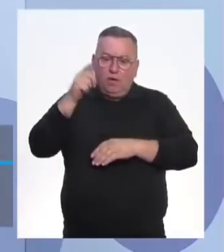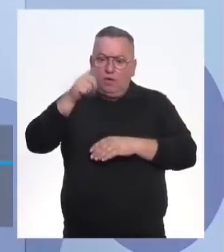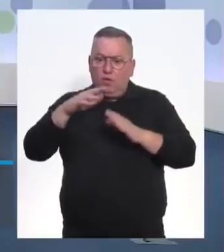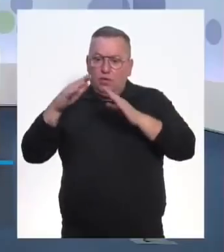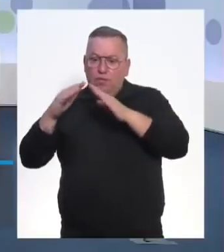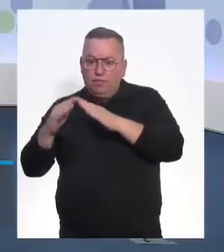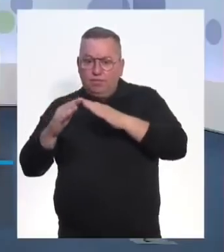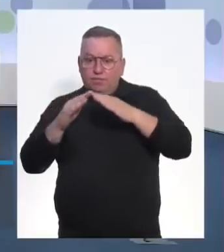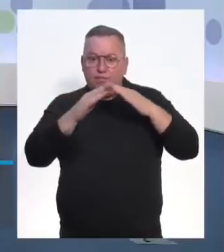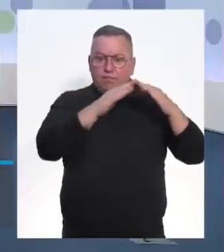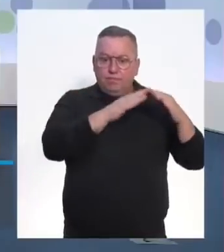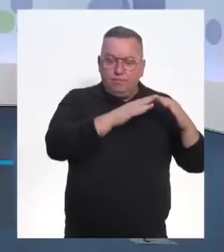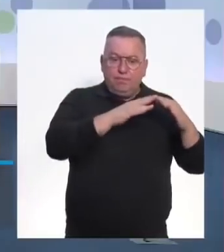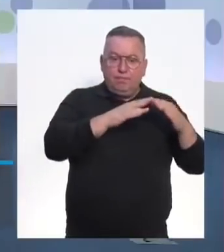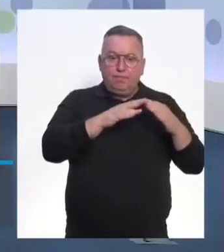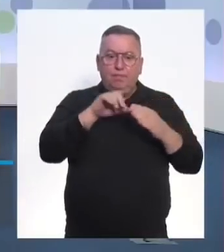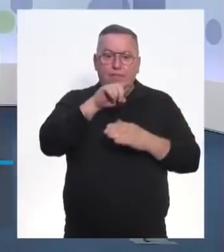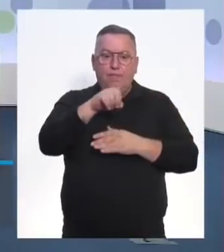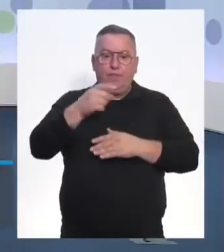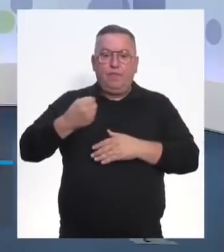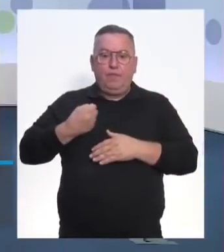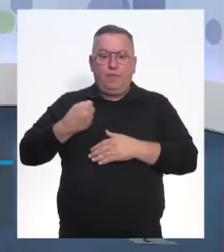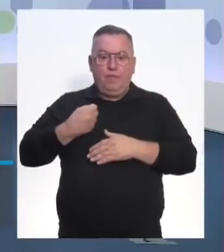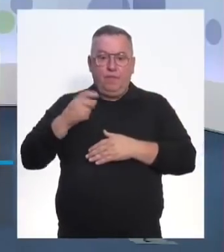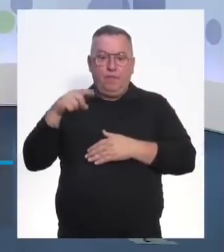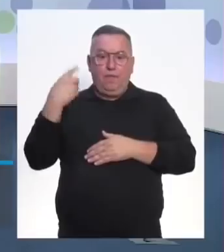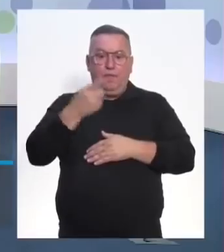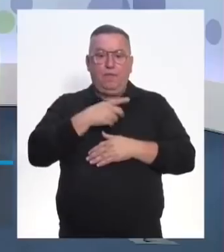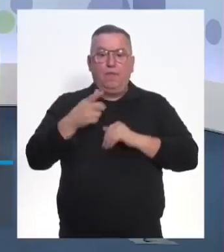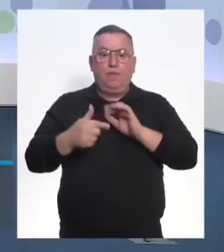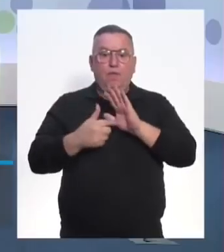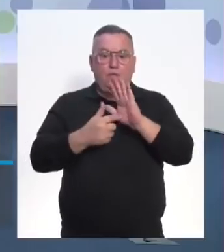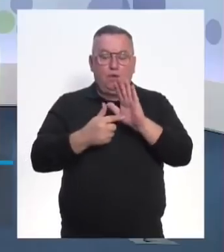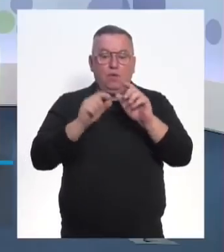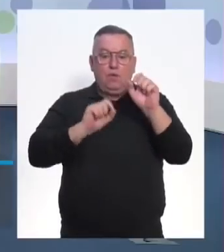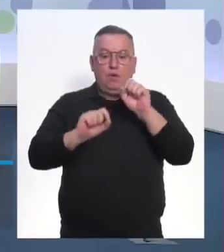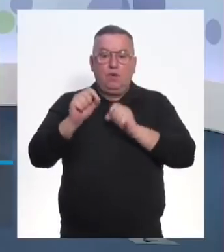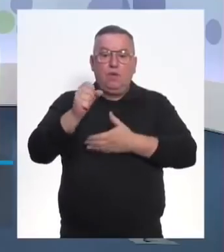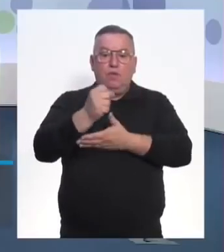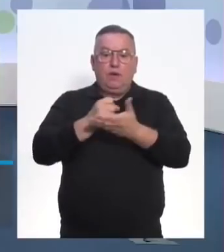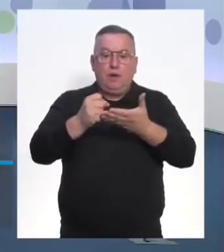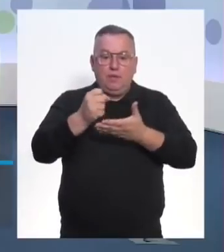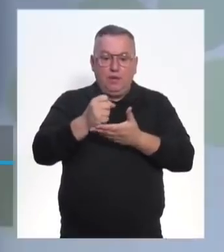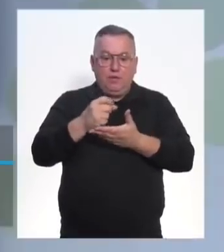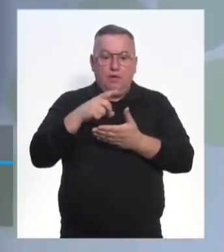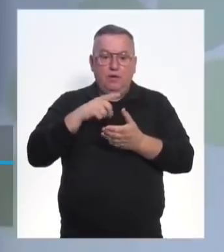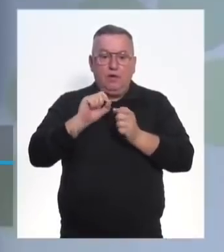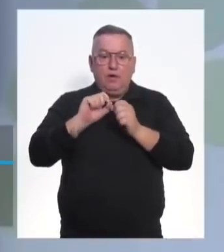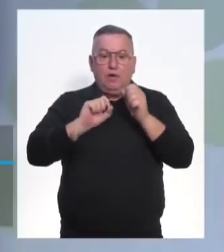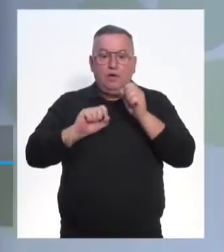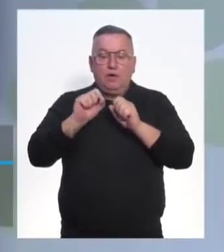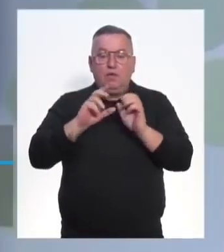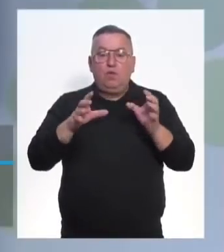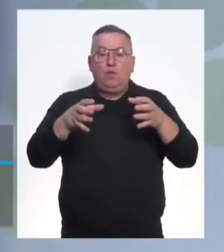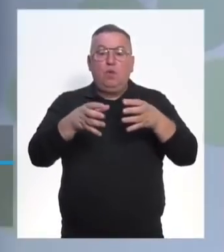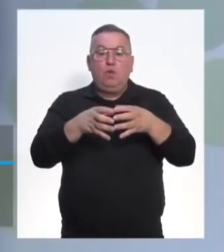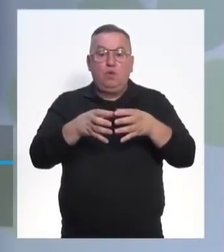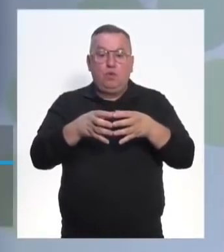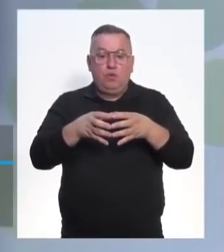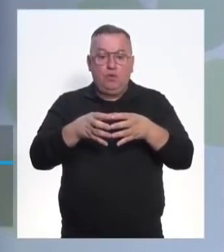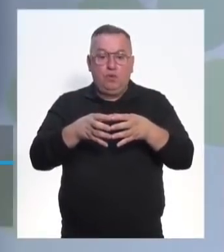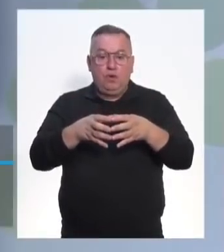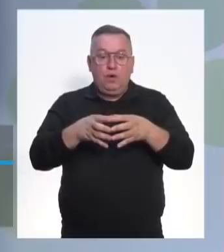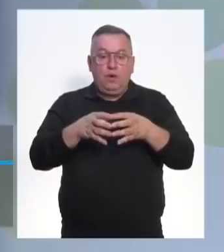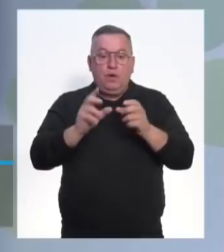isso? Isso mesmo. Esses números, né, que nós representamos, ele basicamente faz parte de um conjunto, né? Esses números